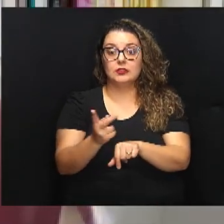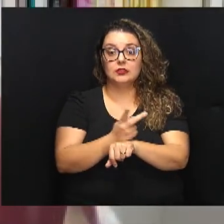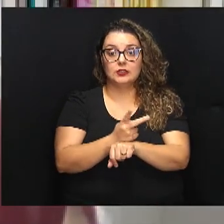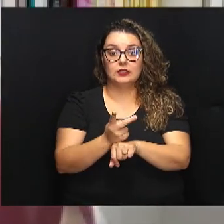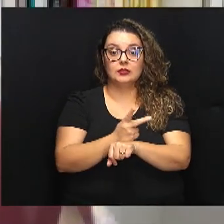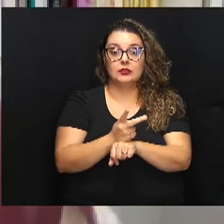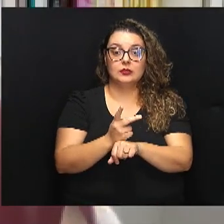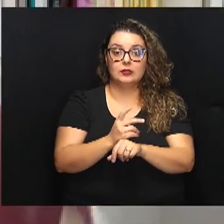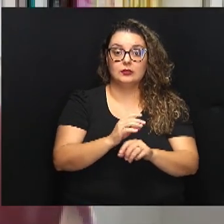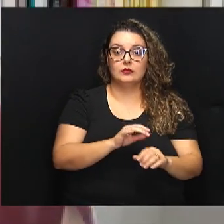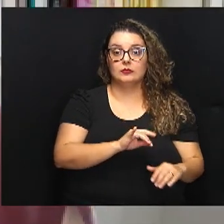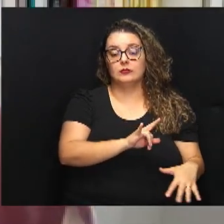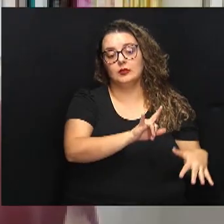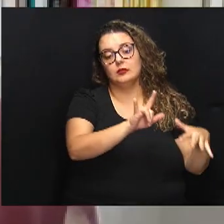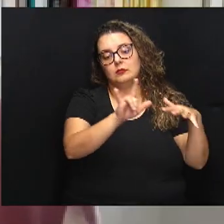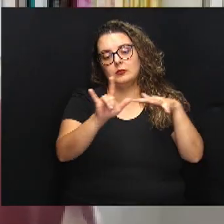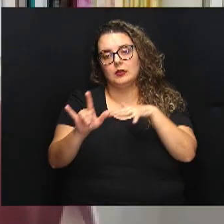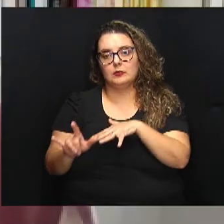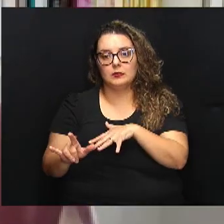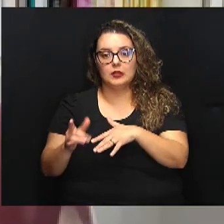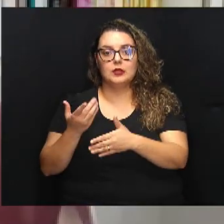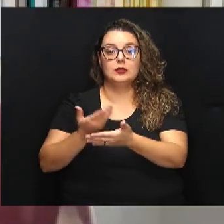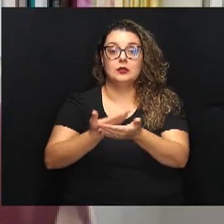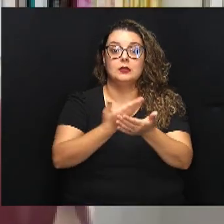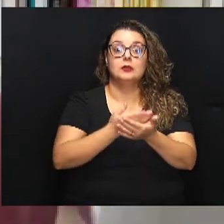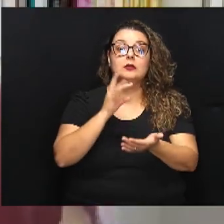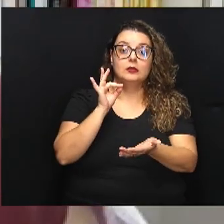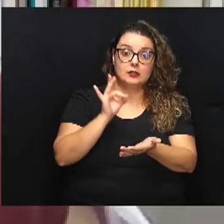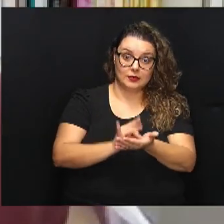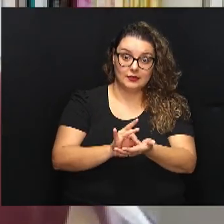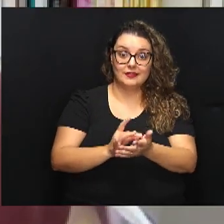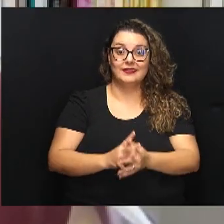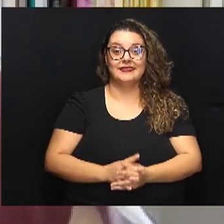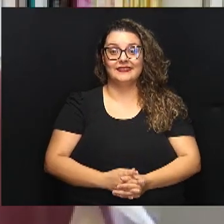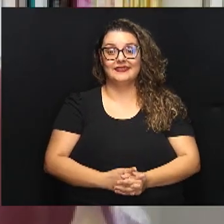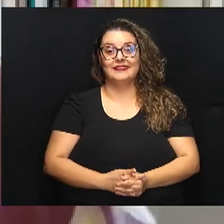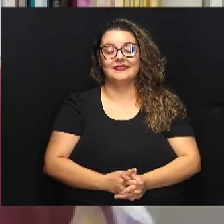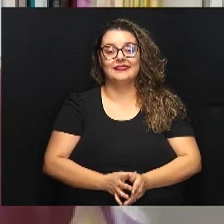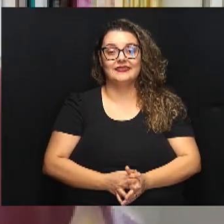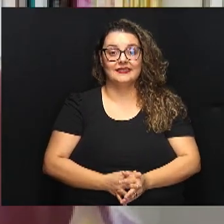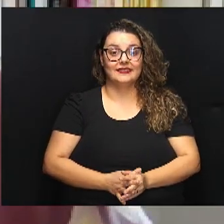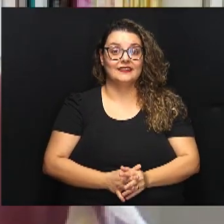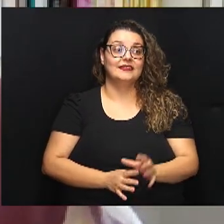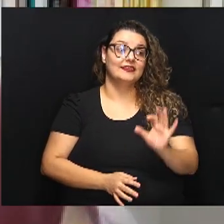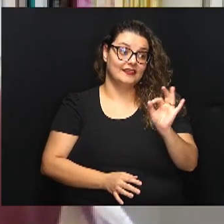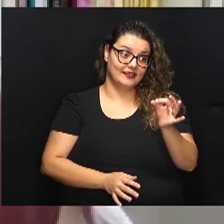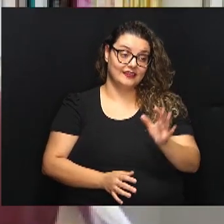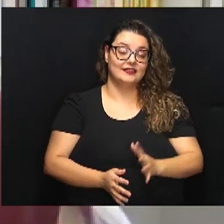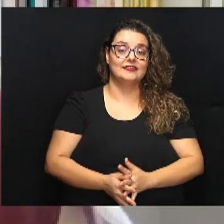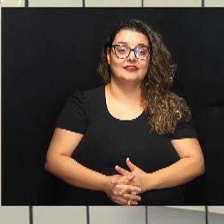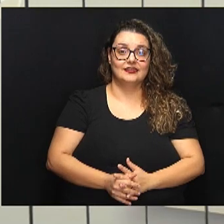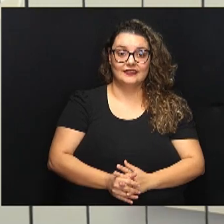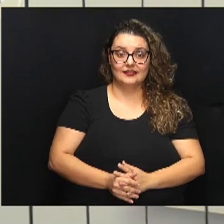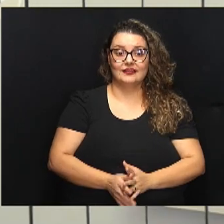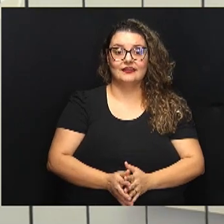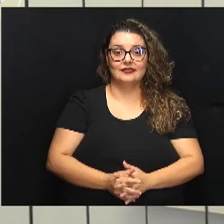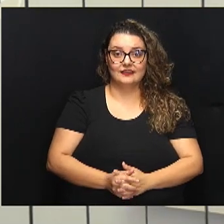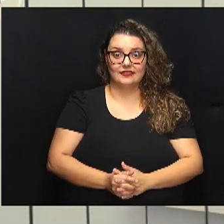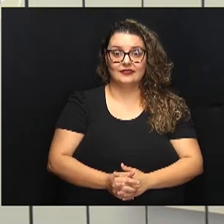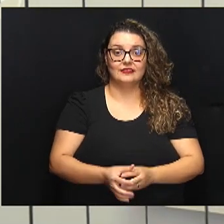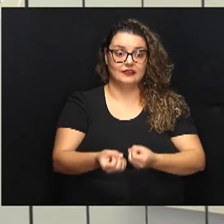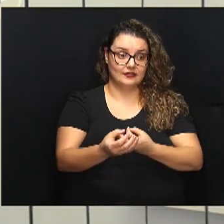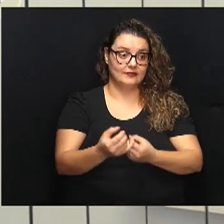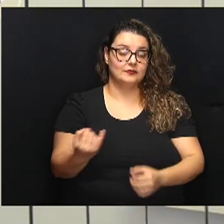seguir pessoas que estudaram mesmo, tá? Sem dúvida, exatamente. A informação ela é